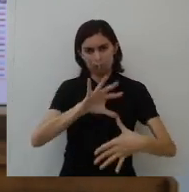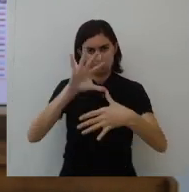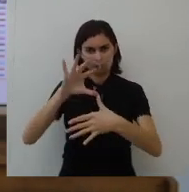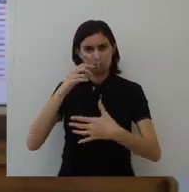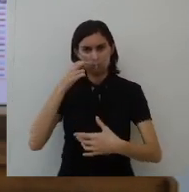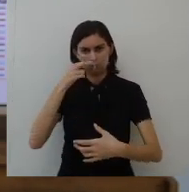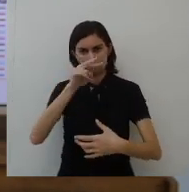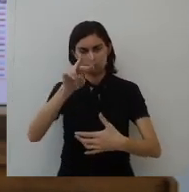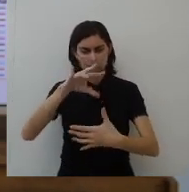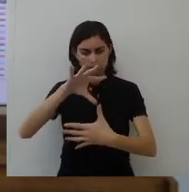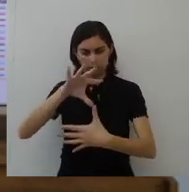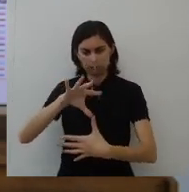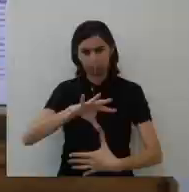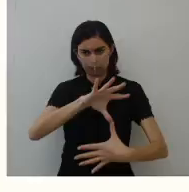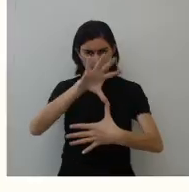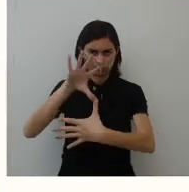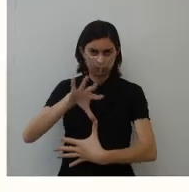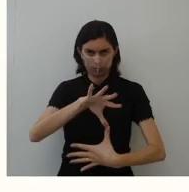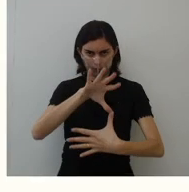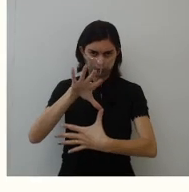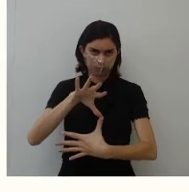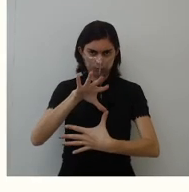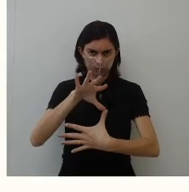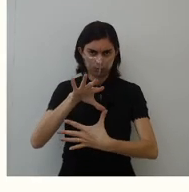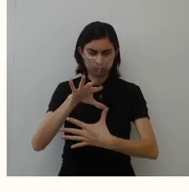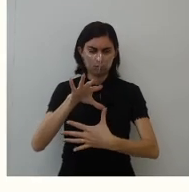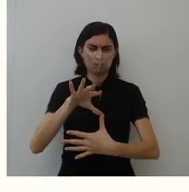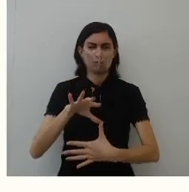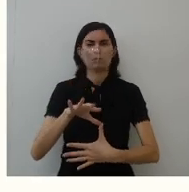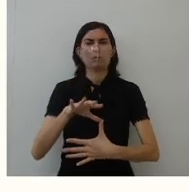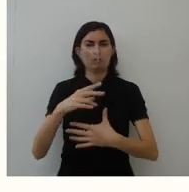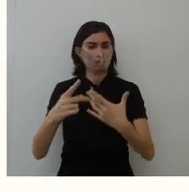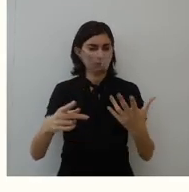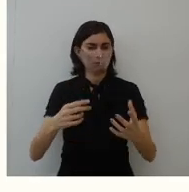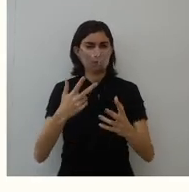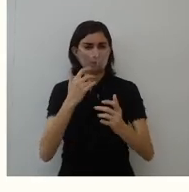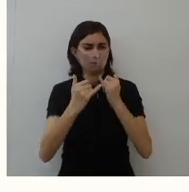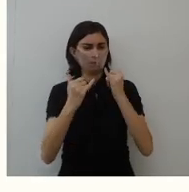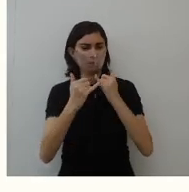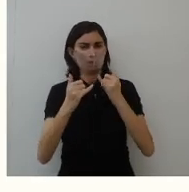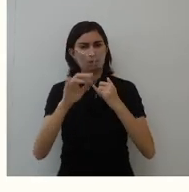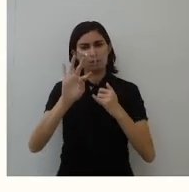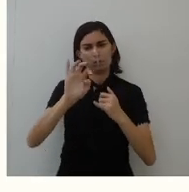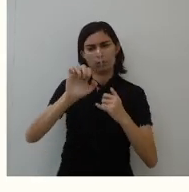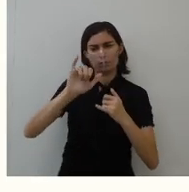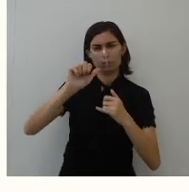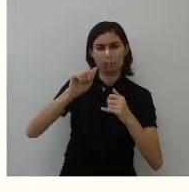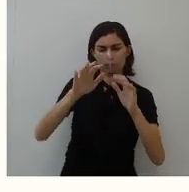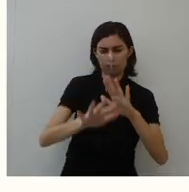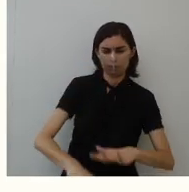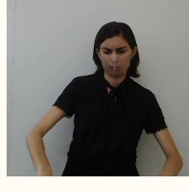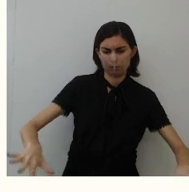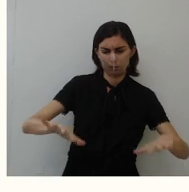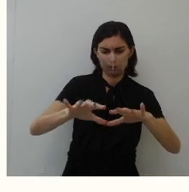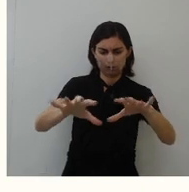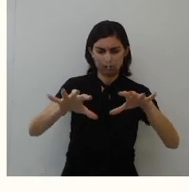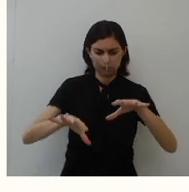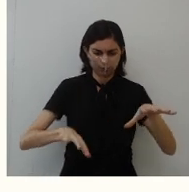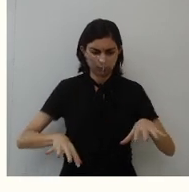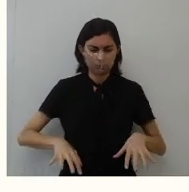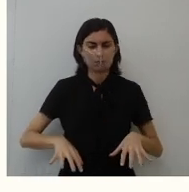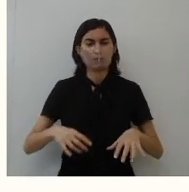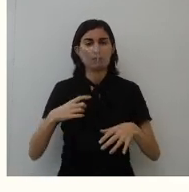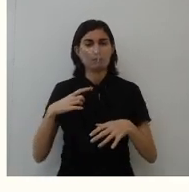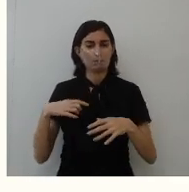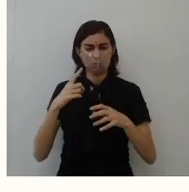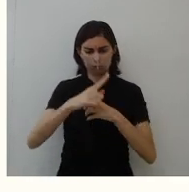visor você vai ver, quando você coloca isso aí no mapa, fica parecendo uma teia, fica parecendo uma rede, né? Então, daí